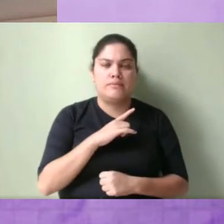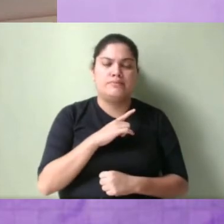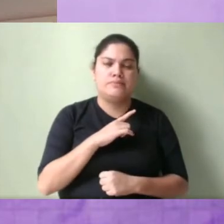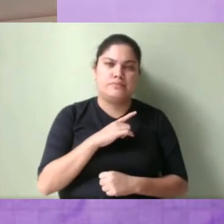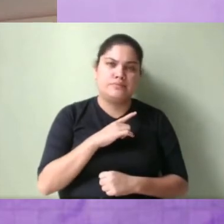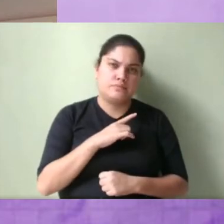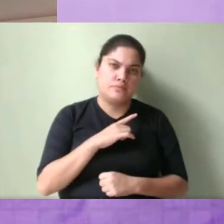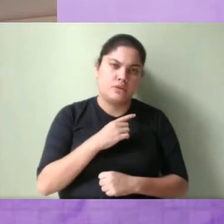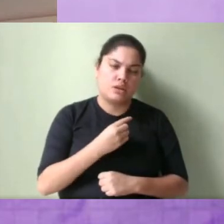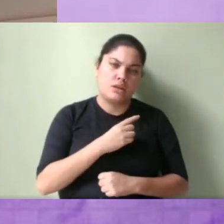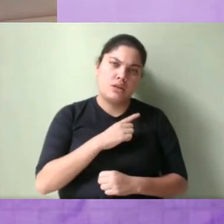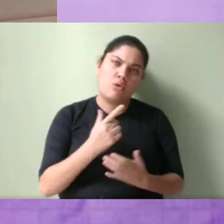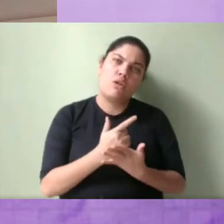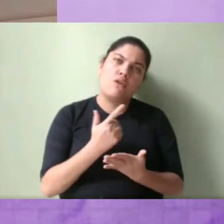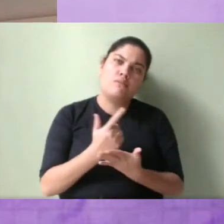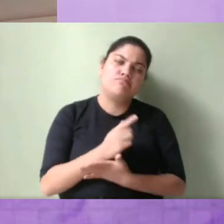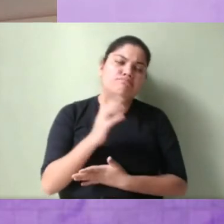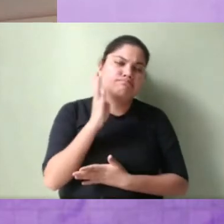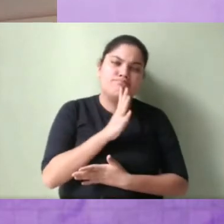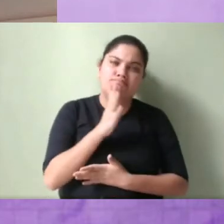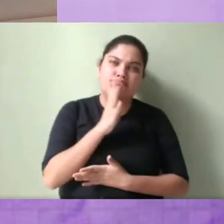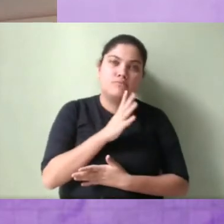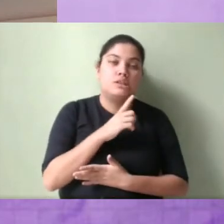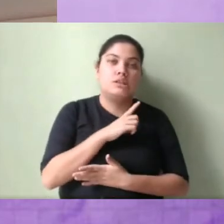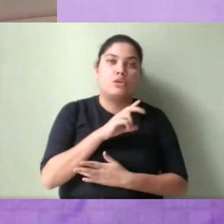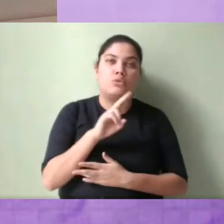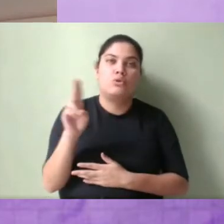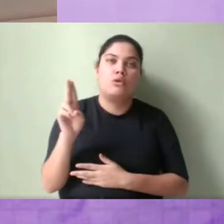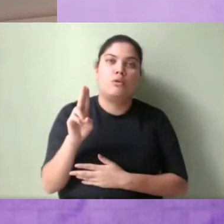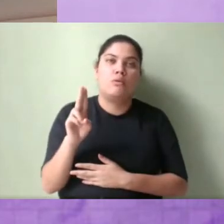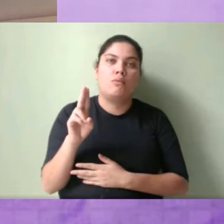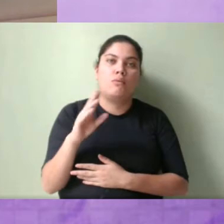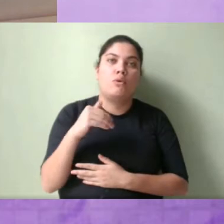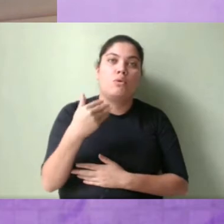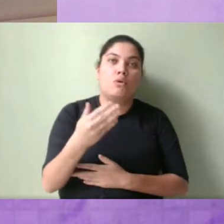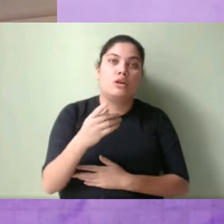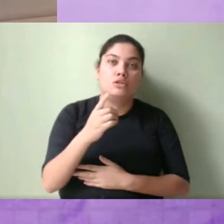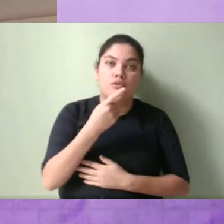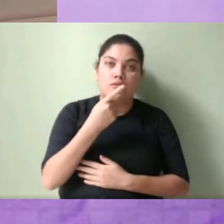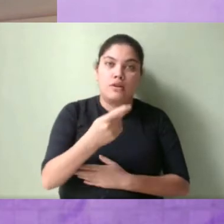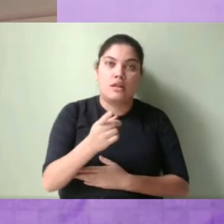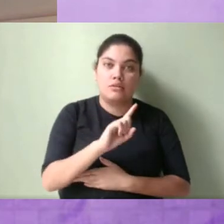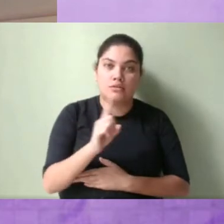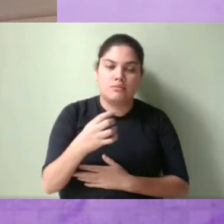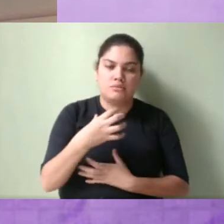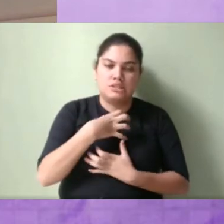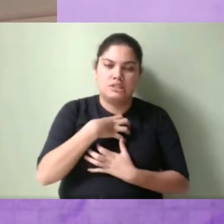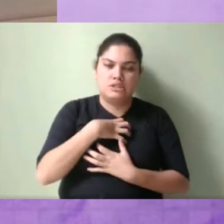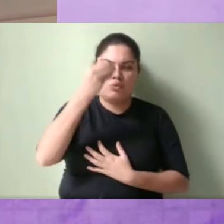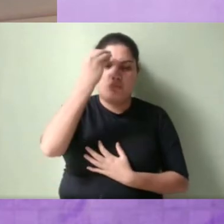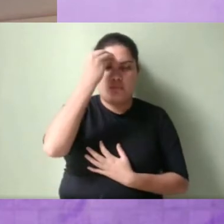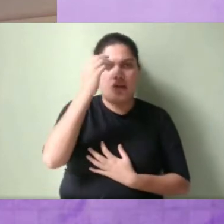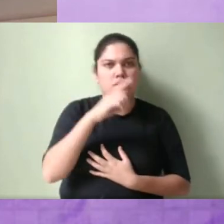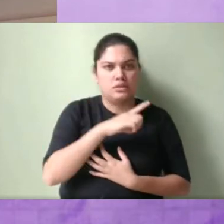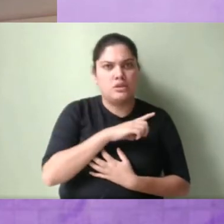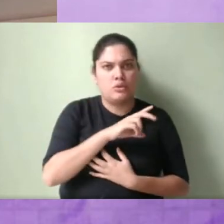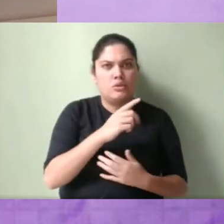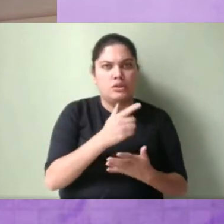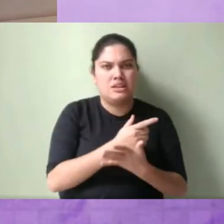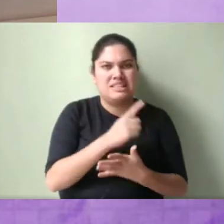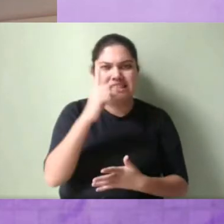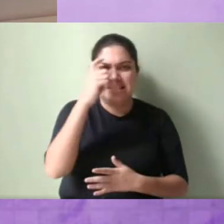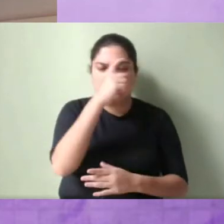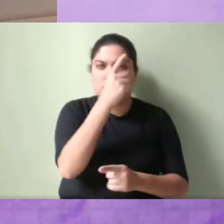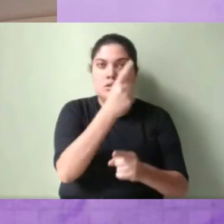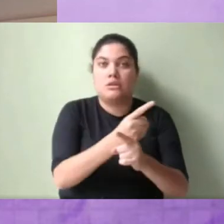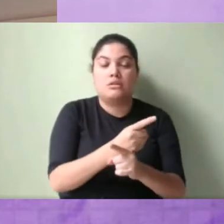intimidade, conhecimento do que pode se impor, dos direitos básicos que eu tenho. Existe um livro muito legal